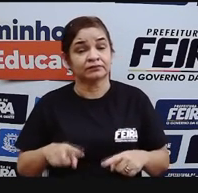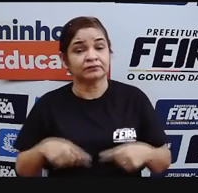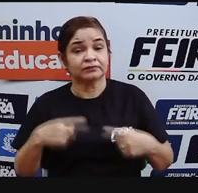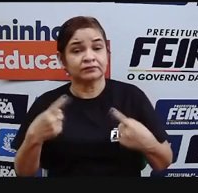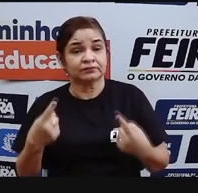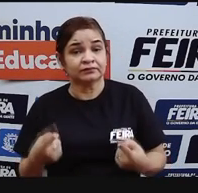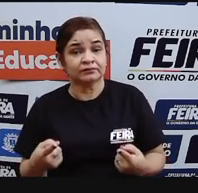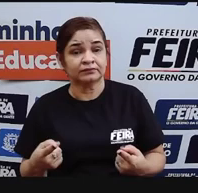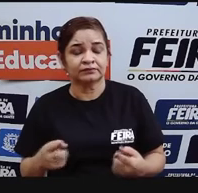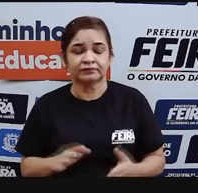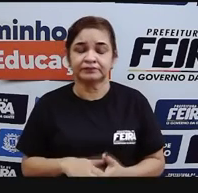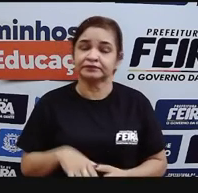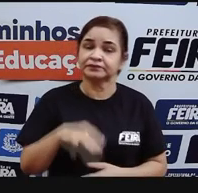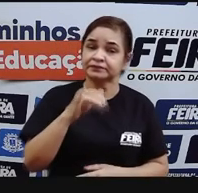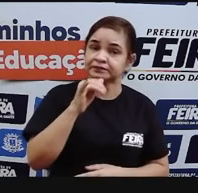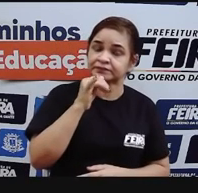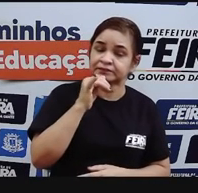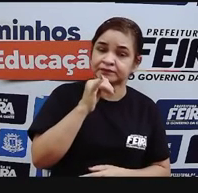passa por uma brincadeira,